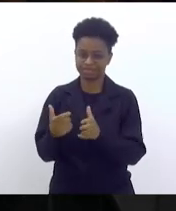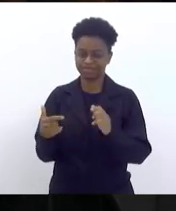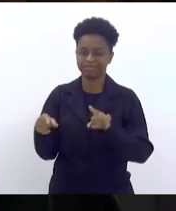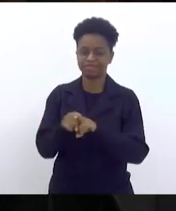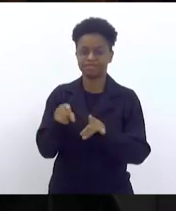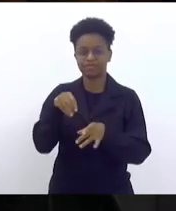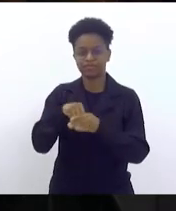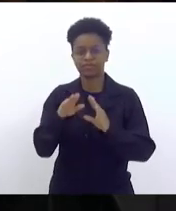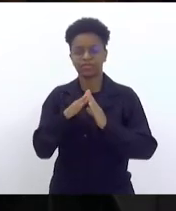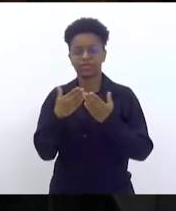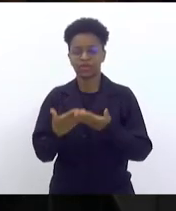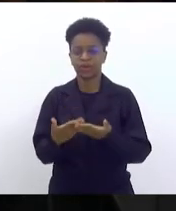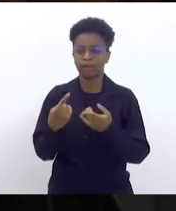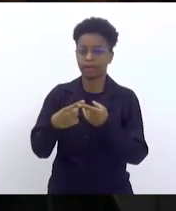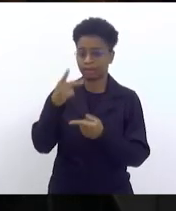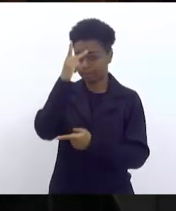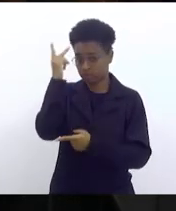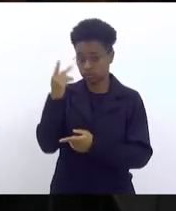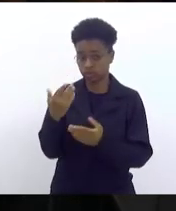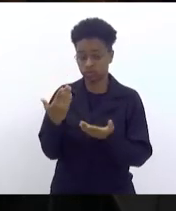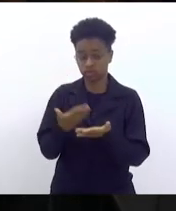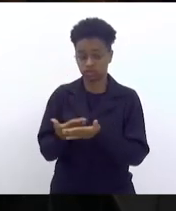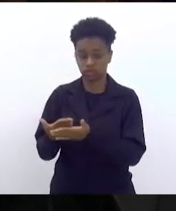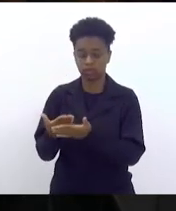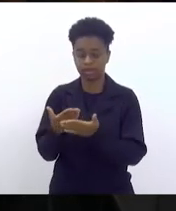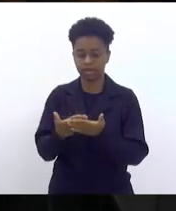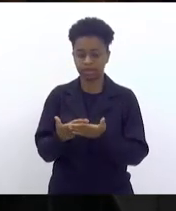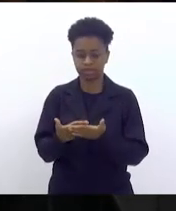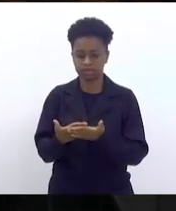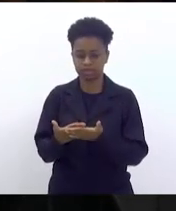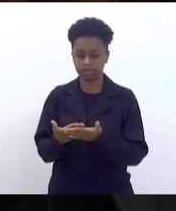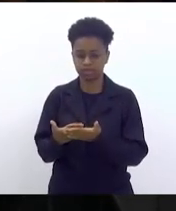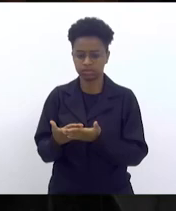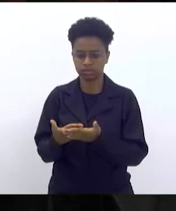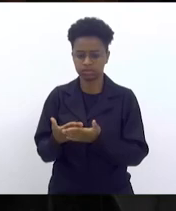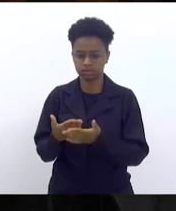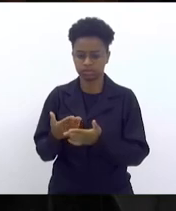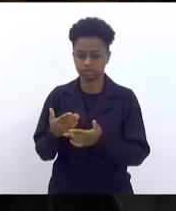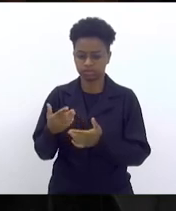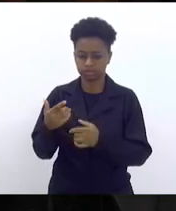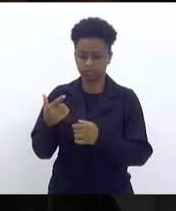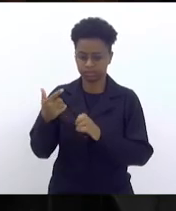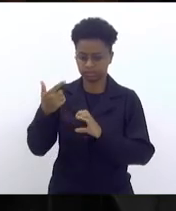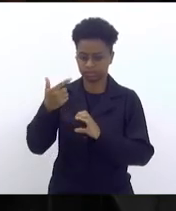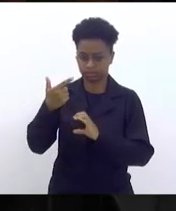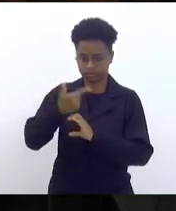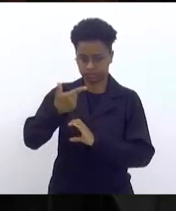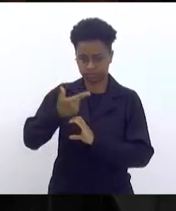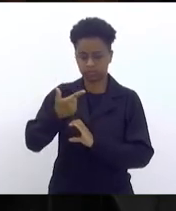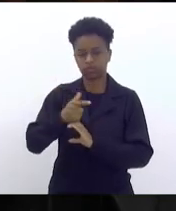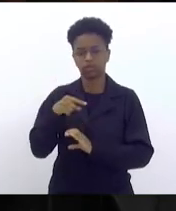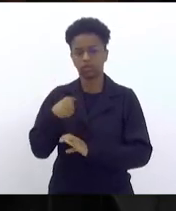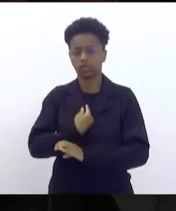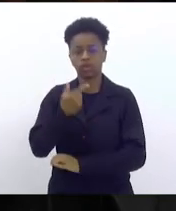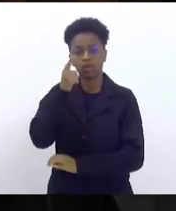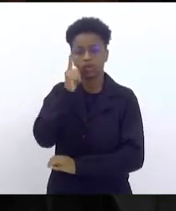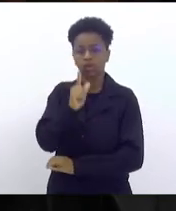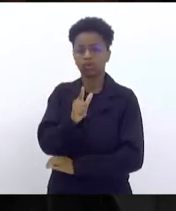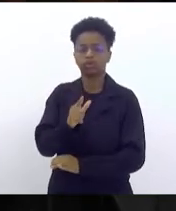nos colégios que é para quem estudou no Colégio Pedro II né verificamos isso daí nos colégios também chegarmos essa daí